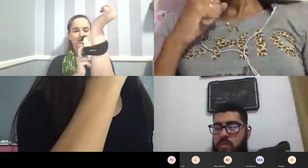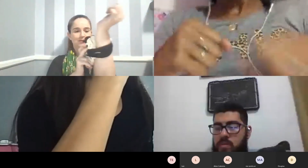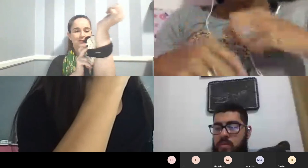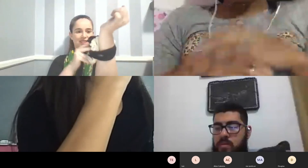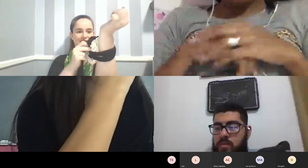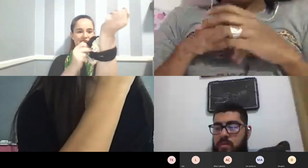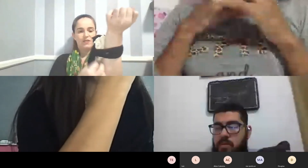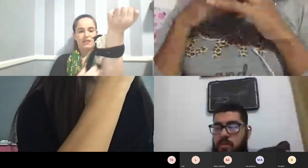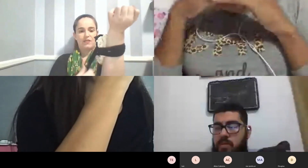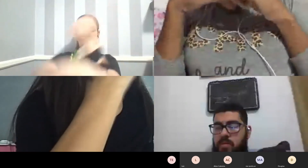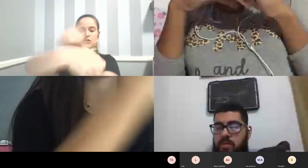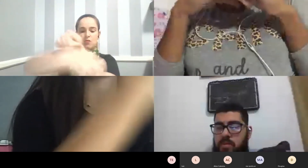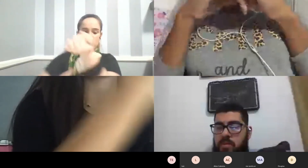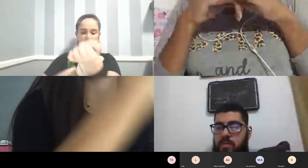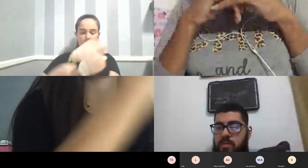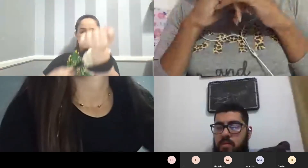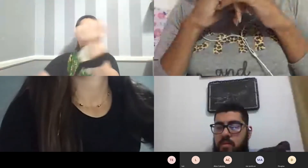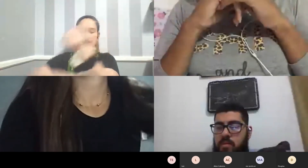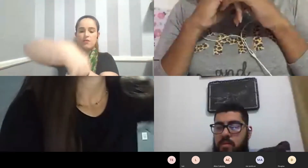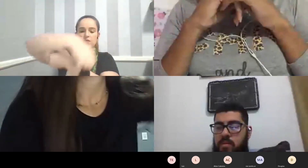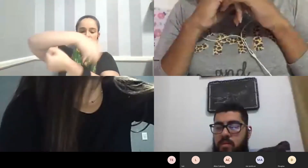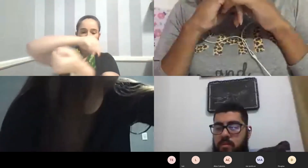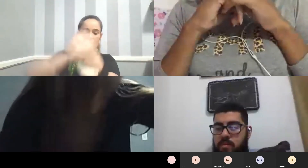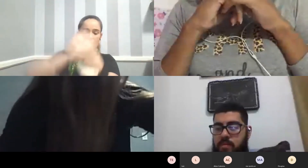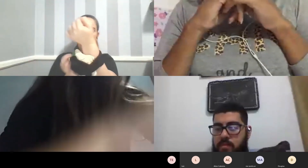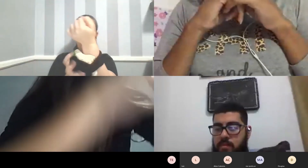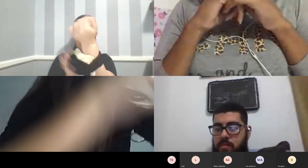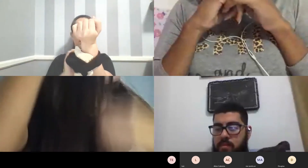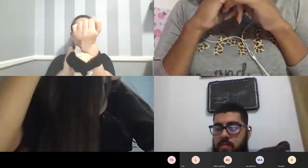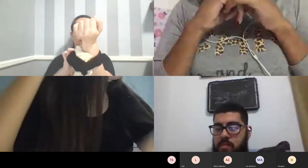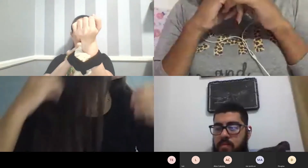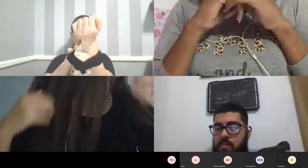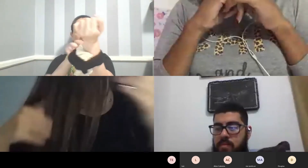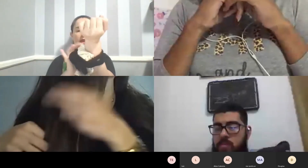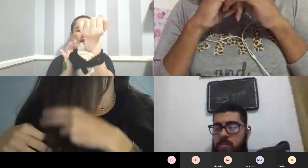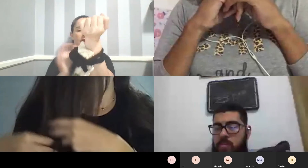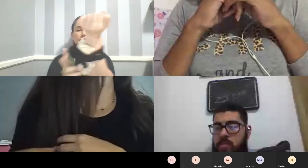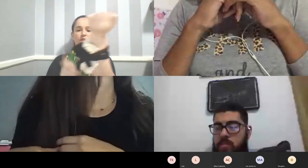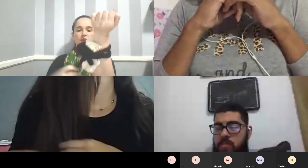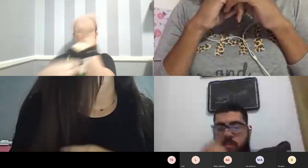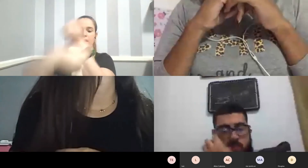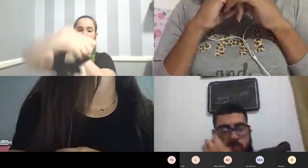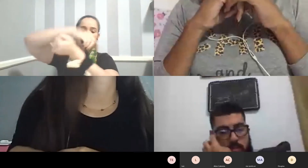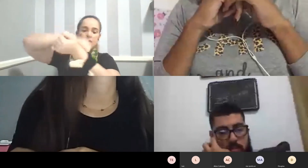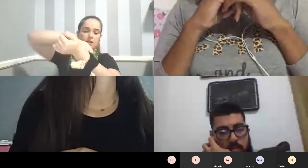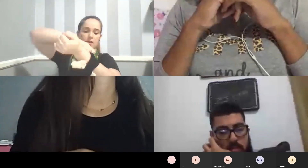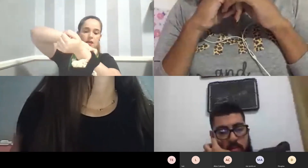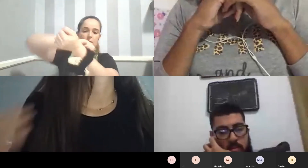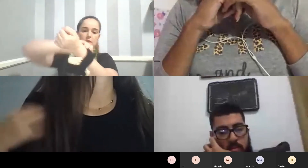caso, a gente vai estar fazendo isso com a vítima. Então, o que eu fiz? Eu enrolei. Eu fiz uma